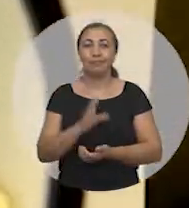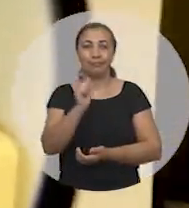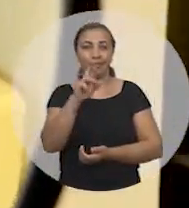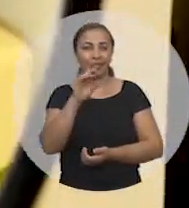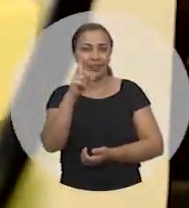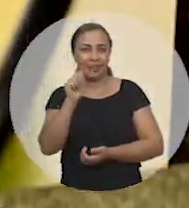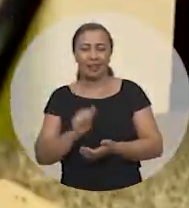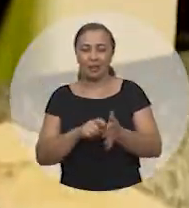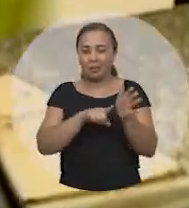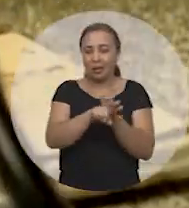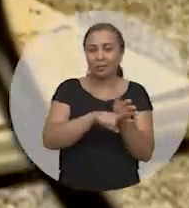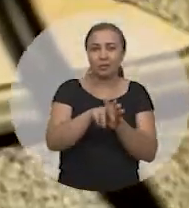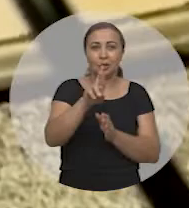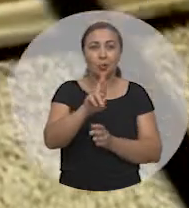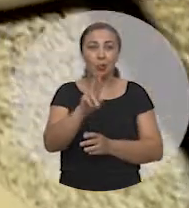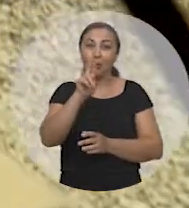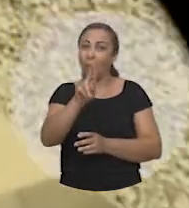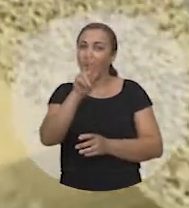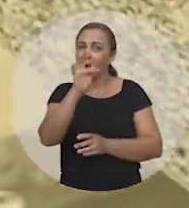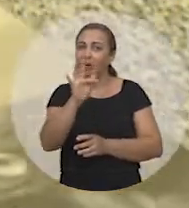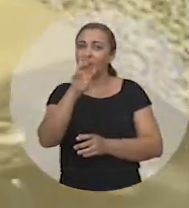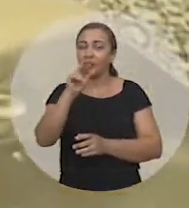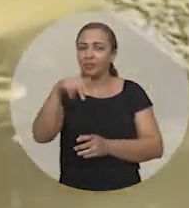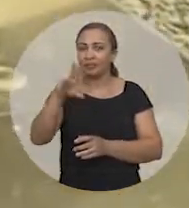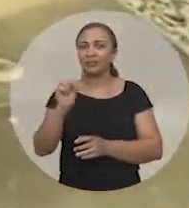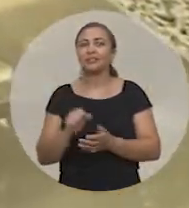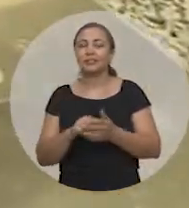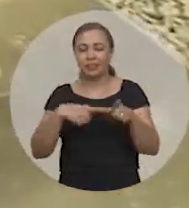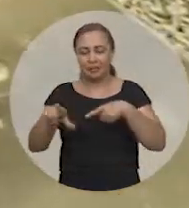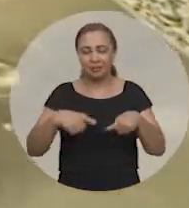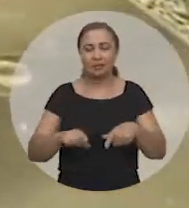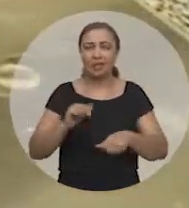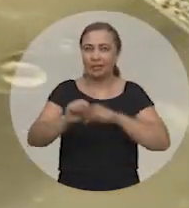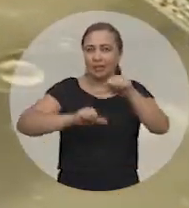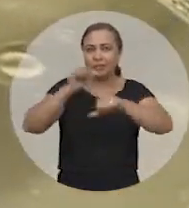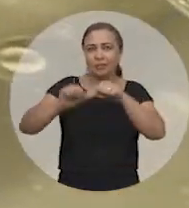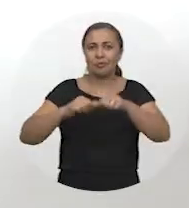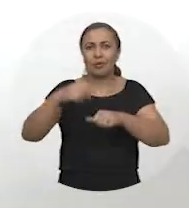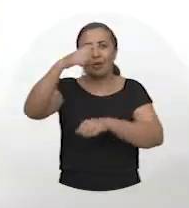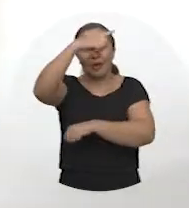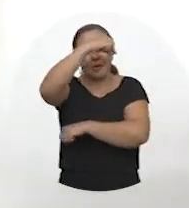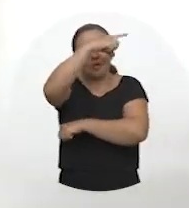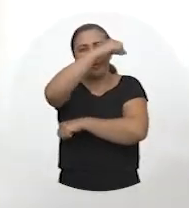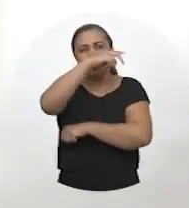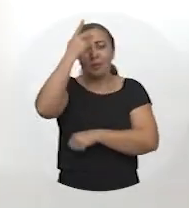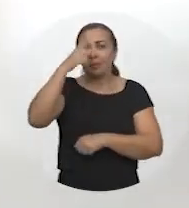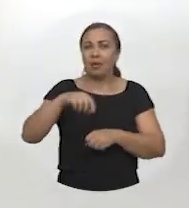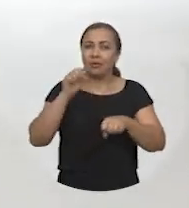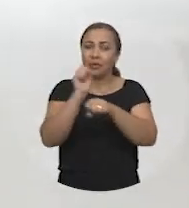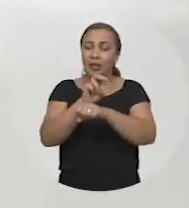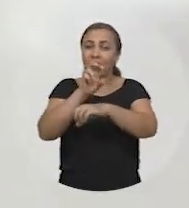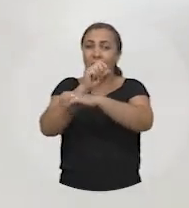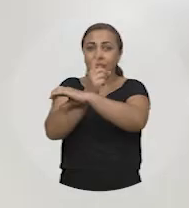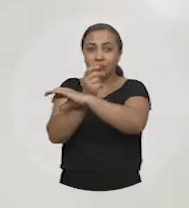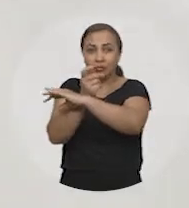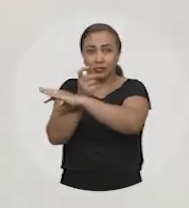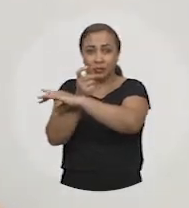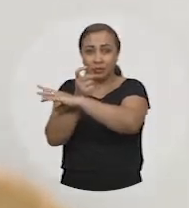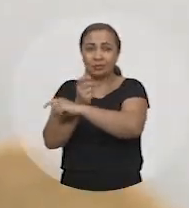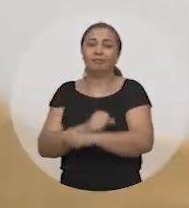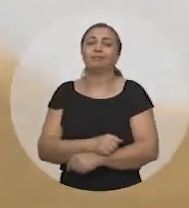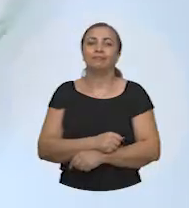número de Carla pesquisadora da UFRN e Atualmente trabalha no desenvolvimento de um soro para o combate ao veneno do escorpião